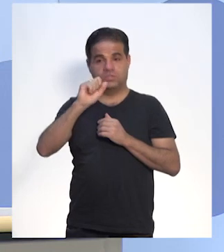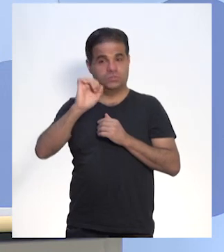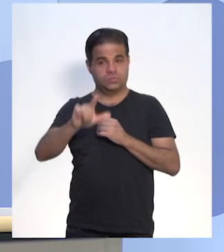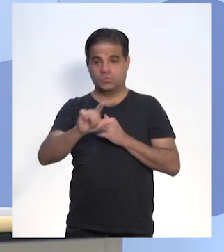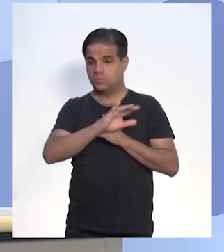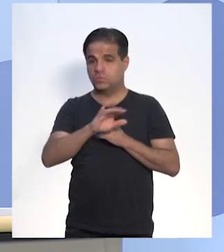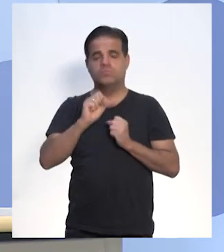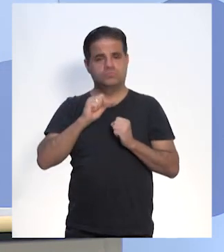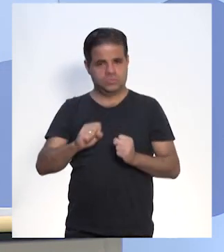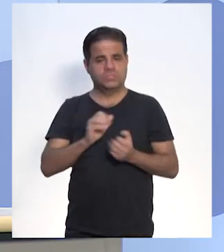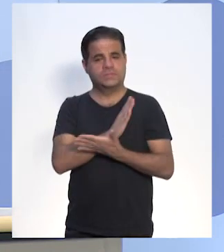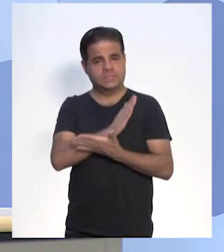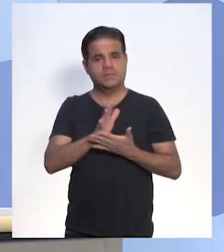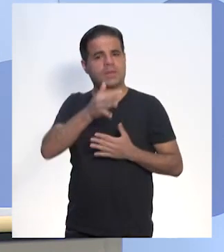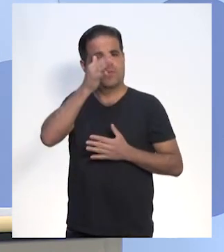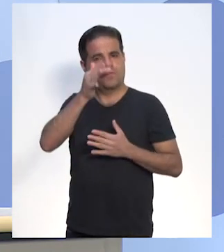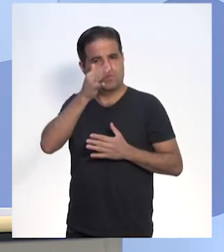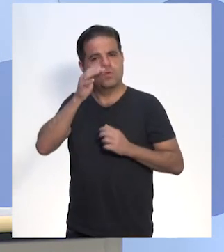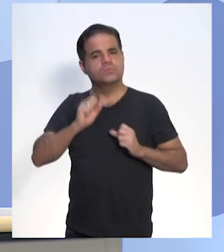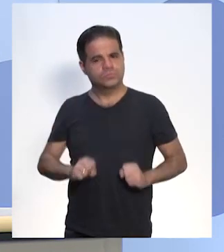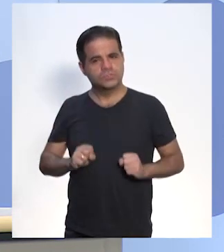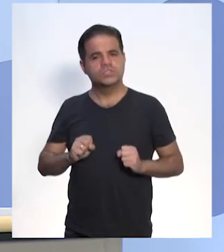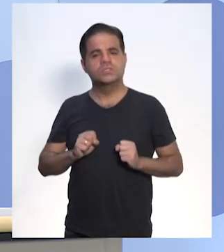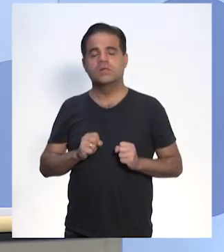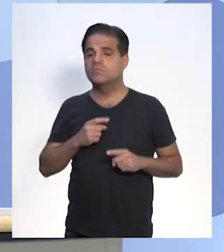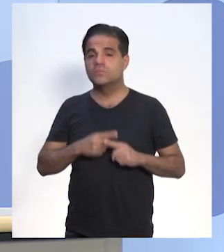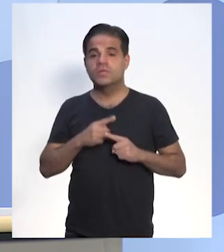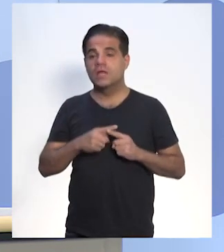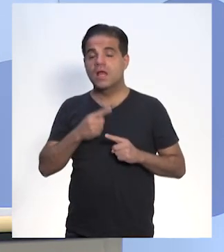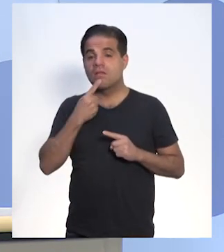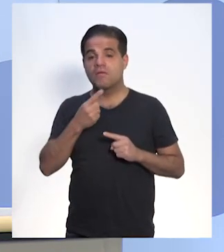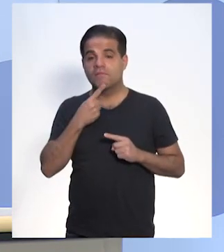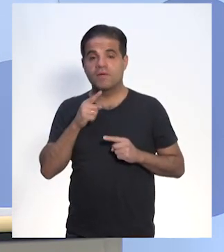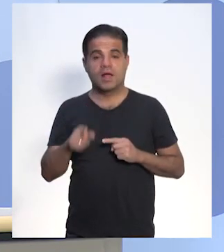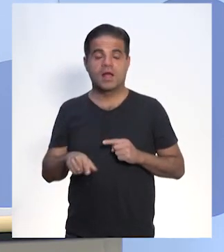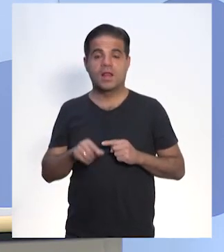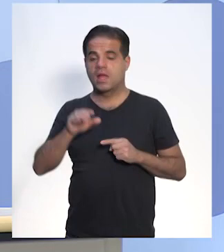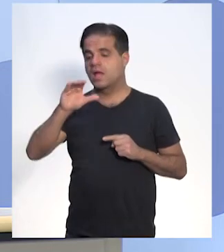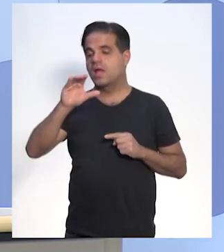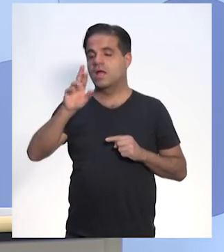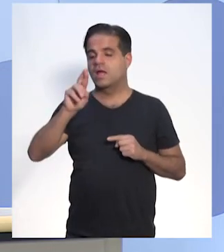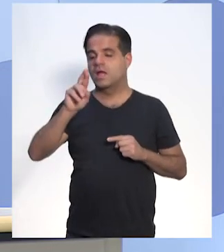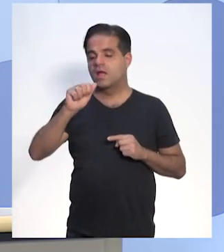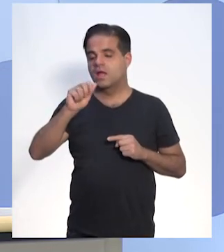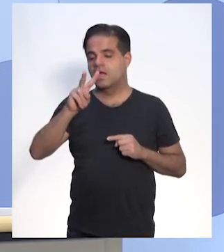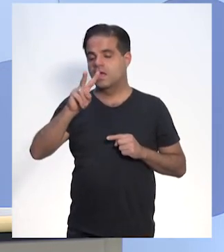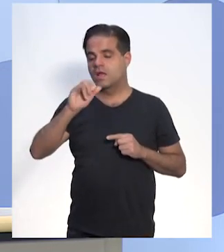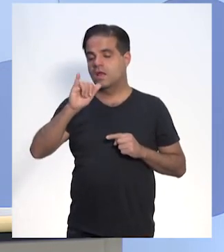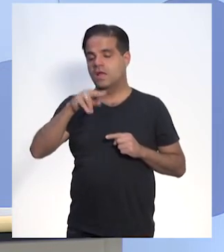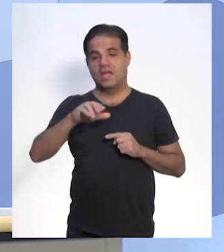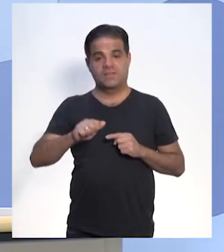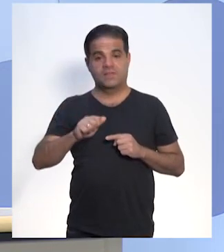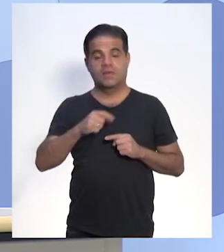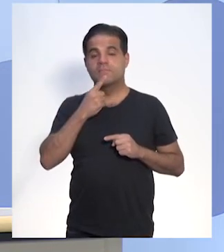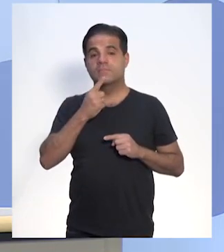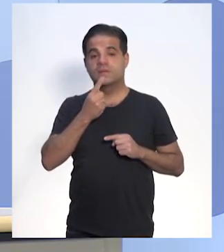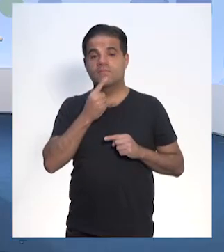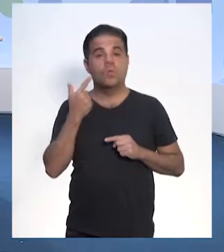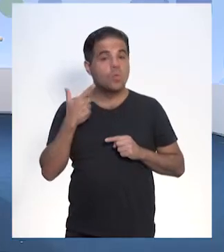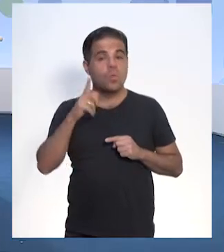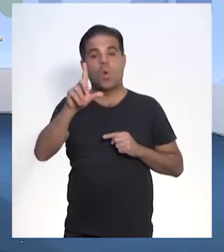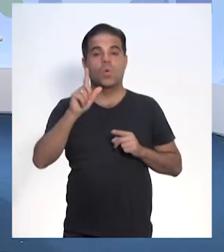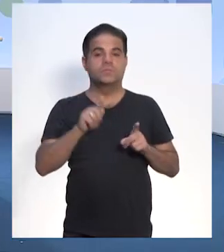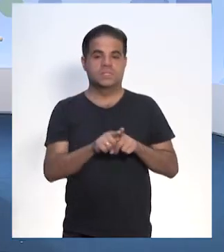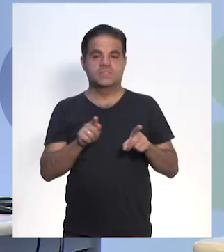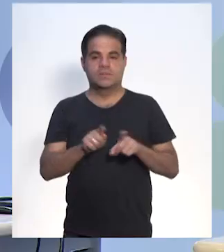né? Como todo texto narrativo, este apresenta o quê? Personagens, espaço, tempo e outros elementos que